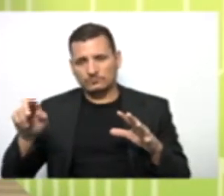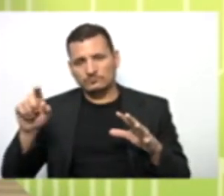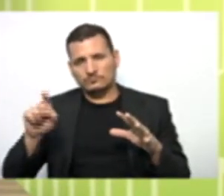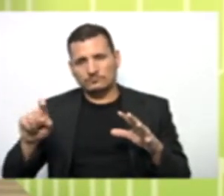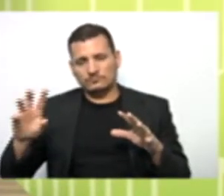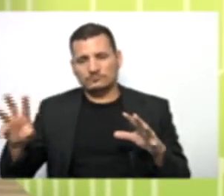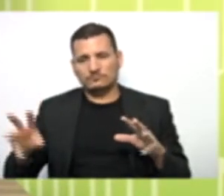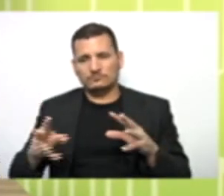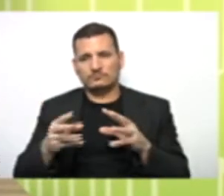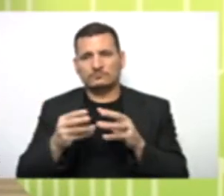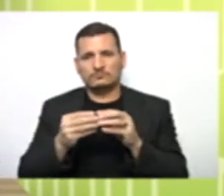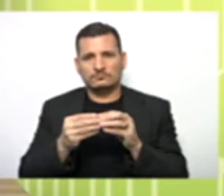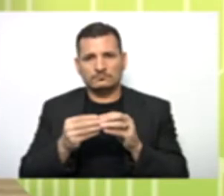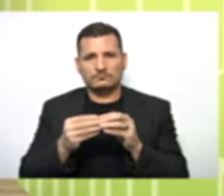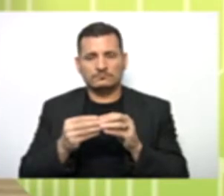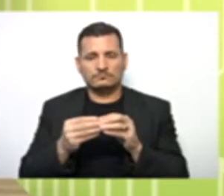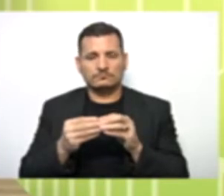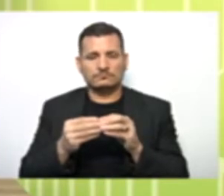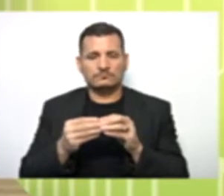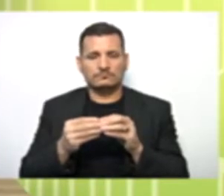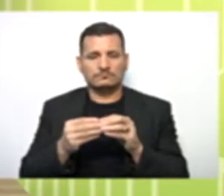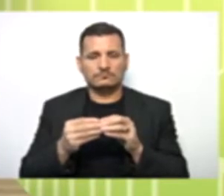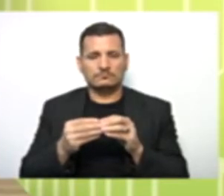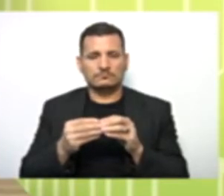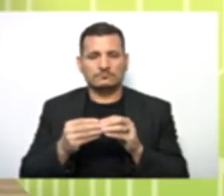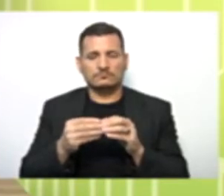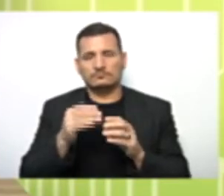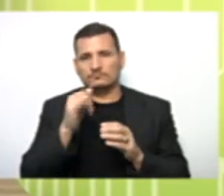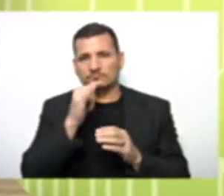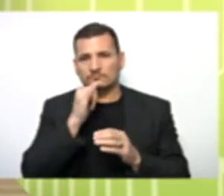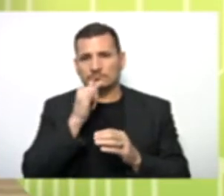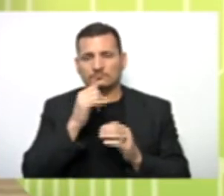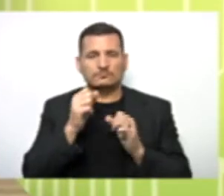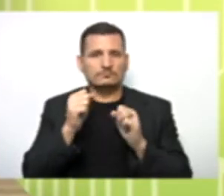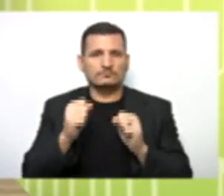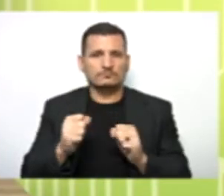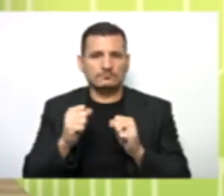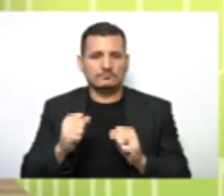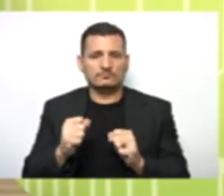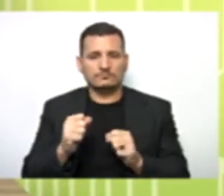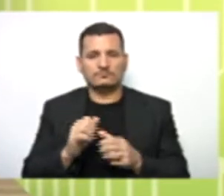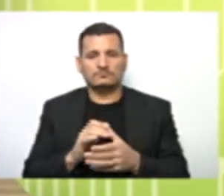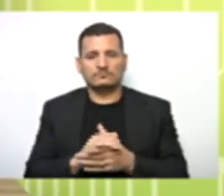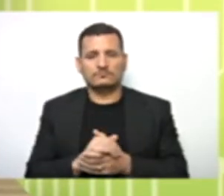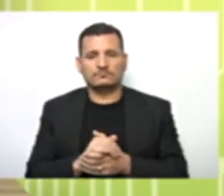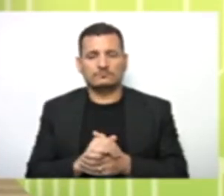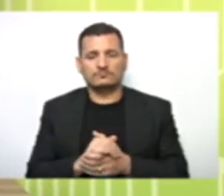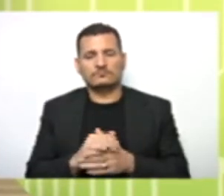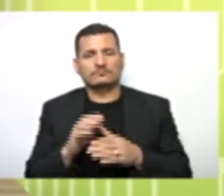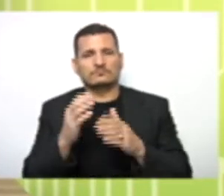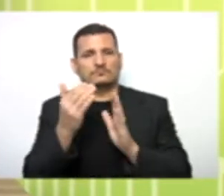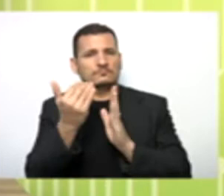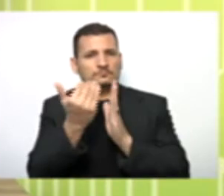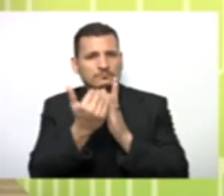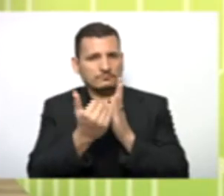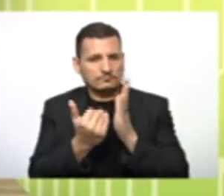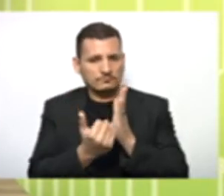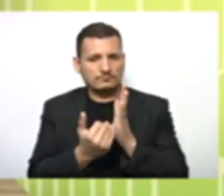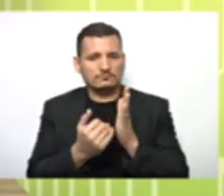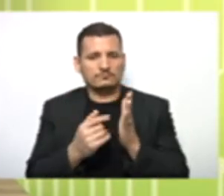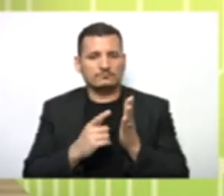funções do seu programa. Um exemplo disso pode ser quando o programa exige lá